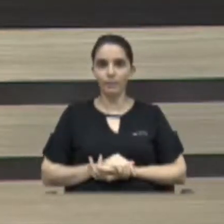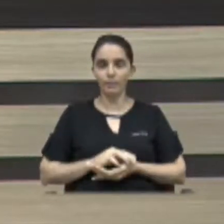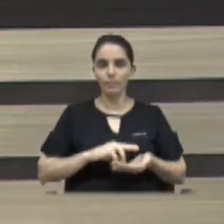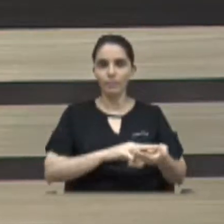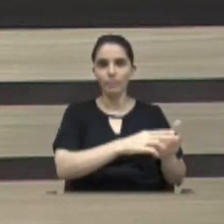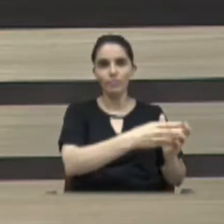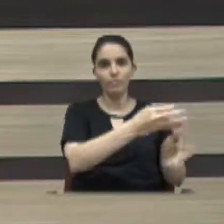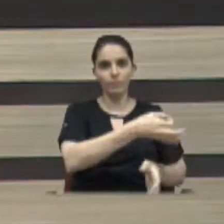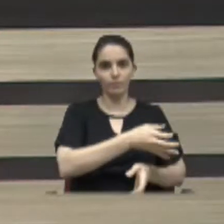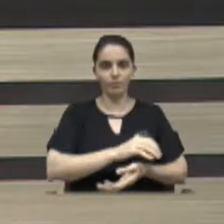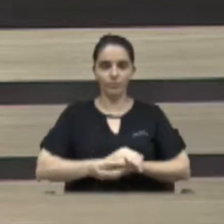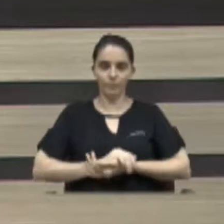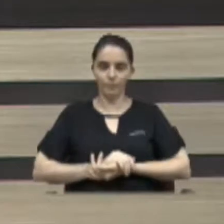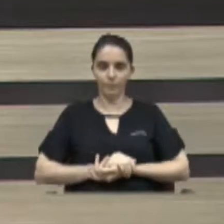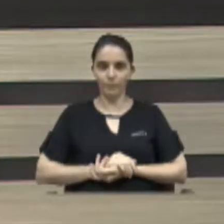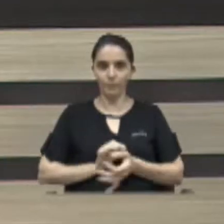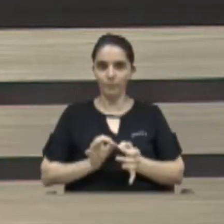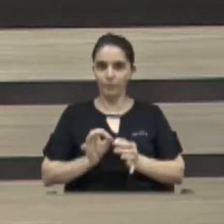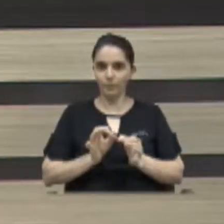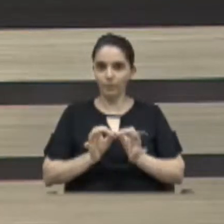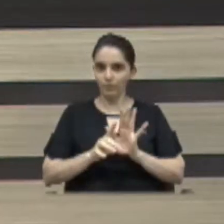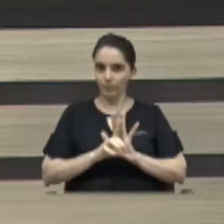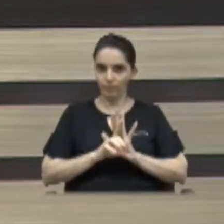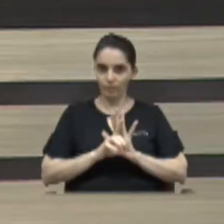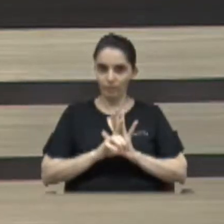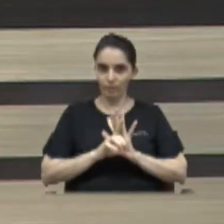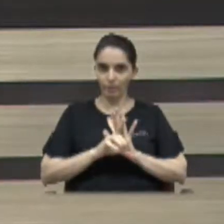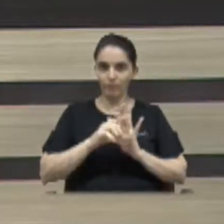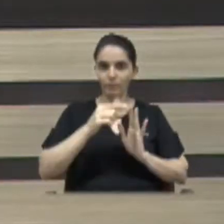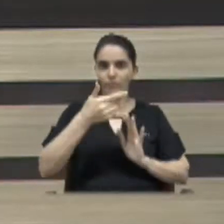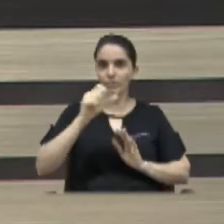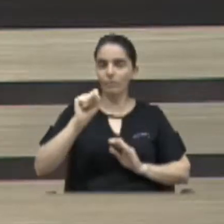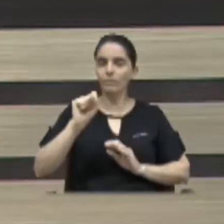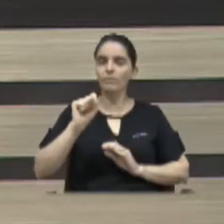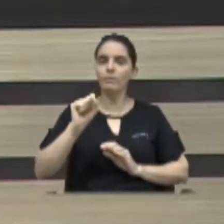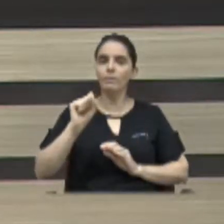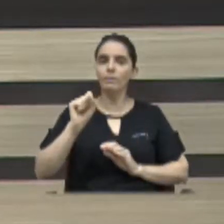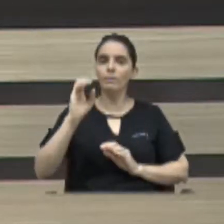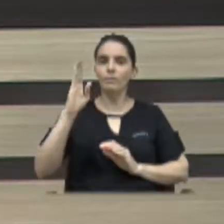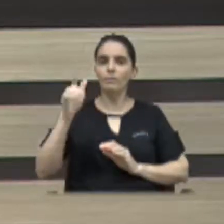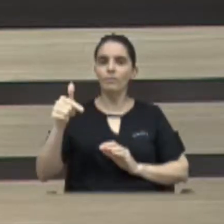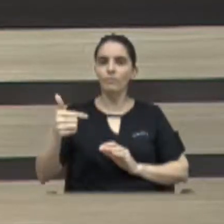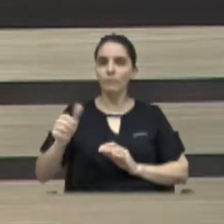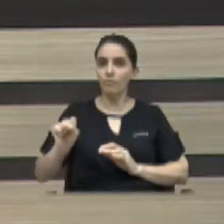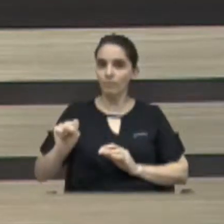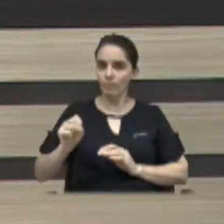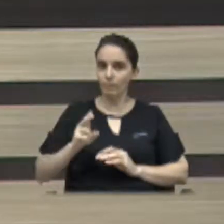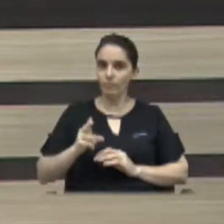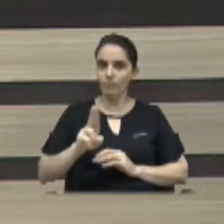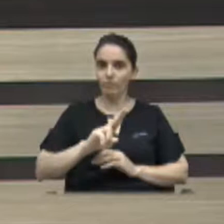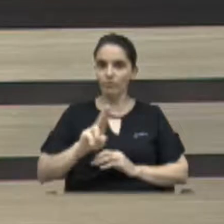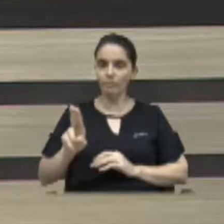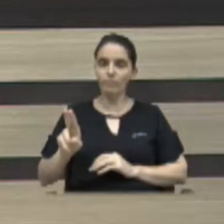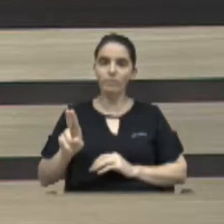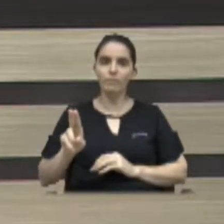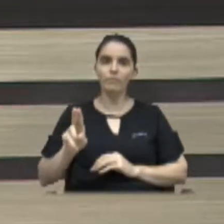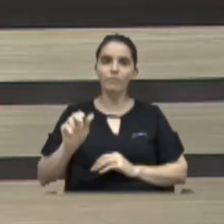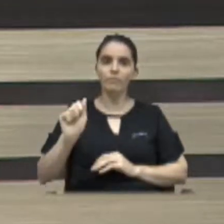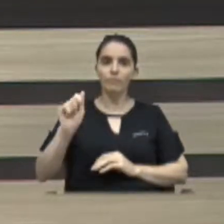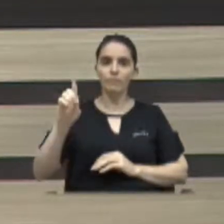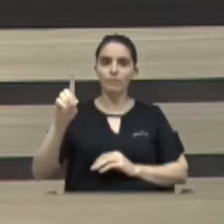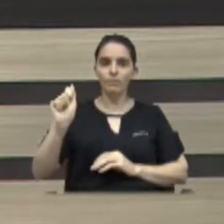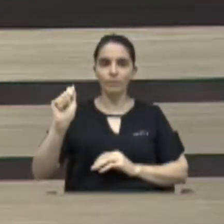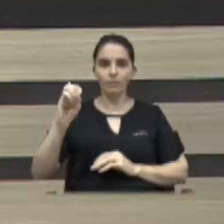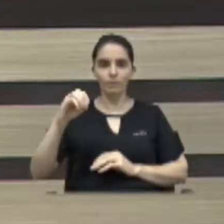Encaminhe-se às comissões competentes. Projeto de lei número 28/2018, perpetua o nome de Adão